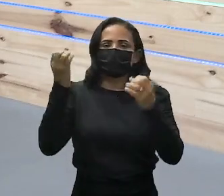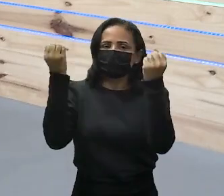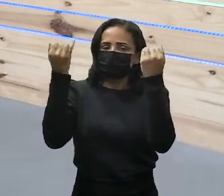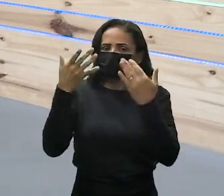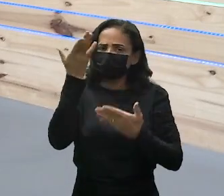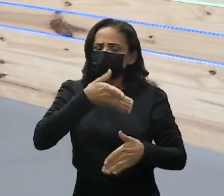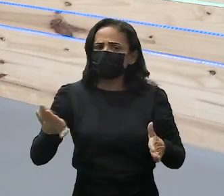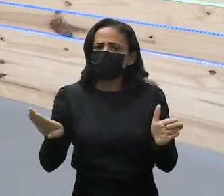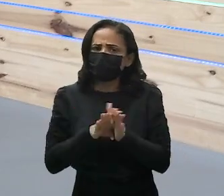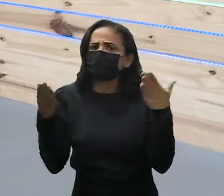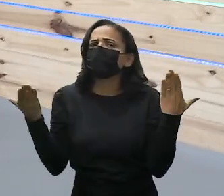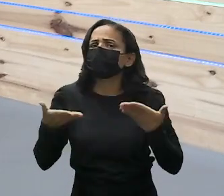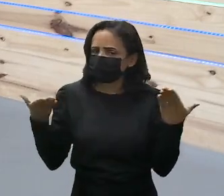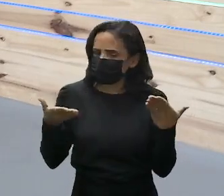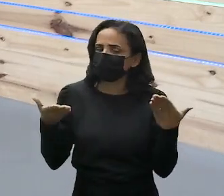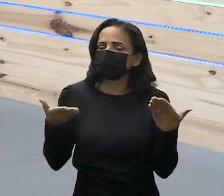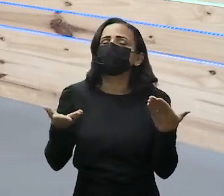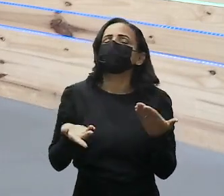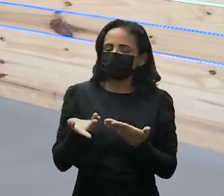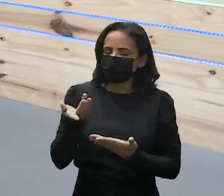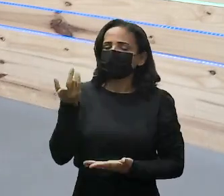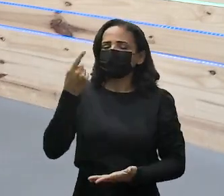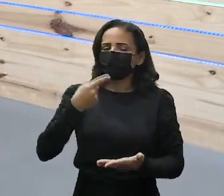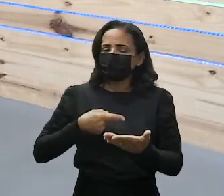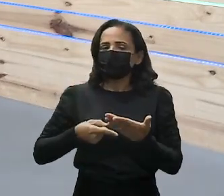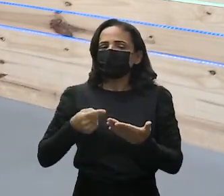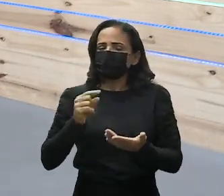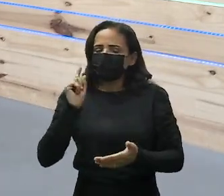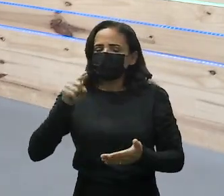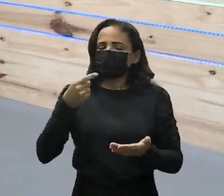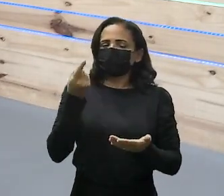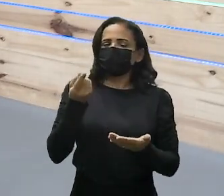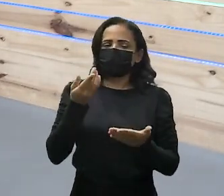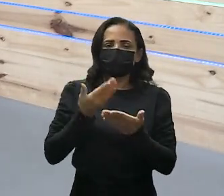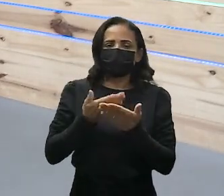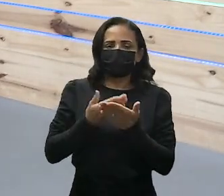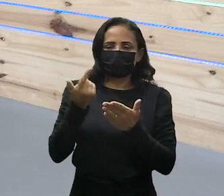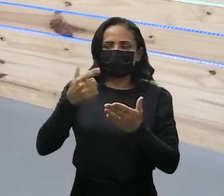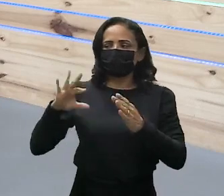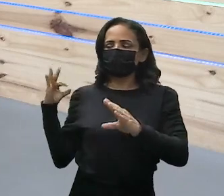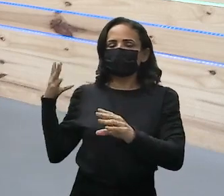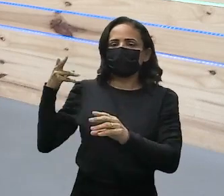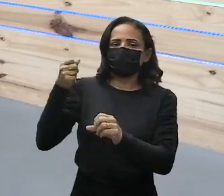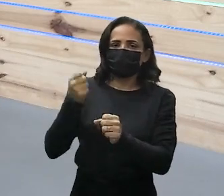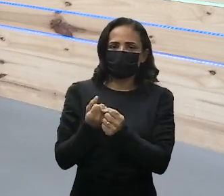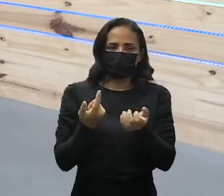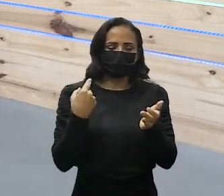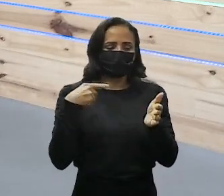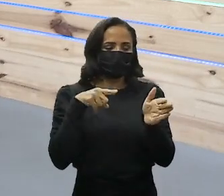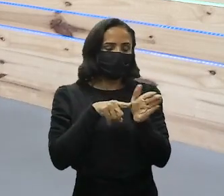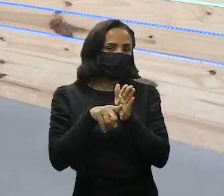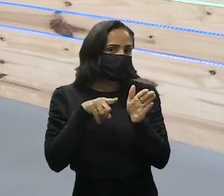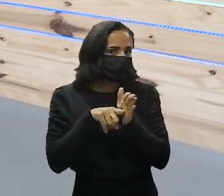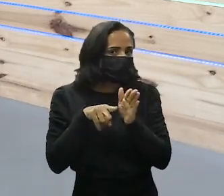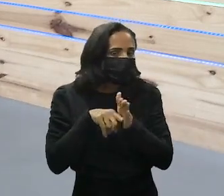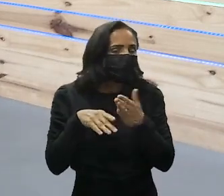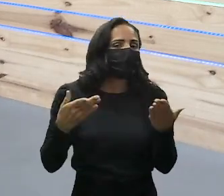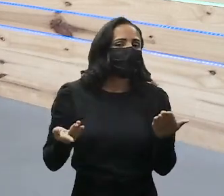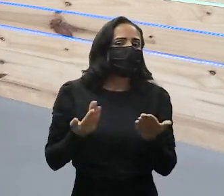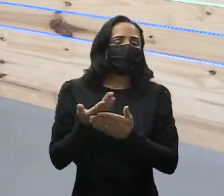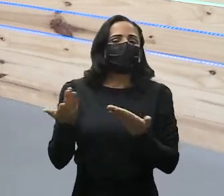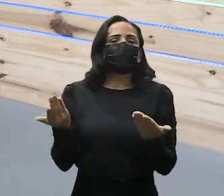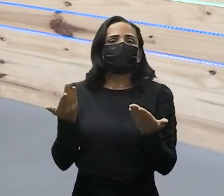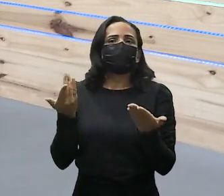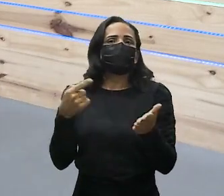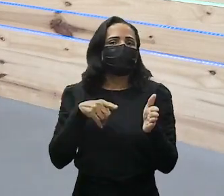já chegou nessa parte, é bom depois você olhar as duas primeiras aulas, tá? Até para você ver todas as questõezinhas, porque pode ser que essas questões